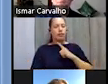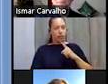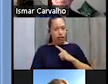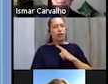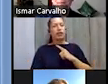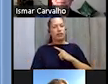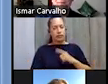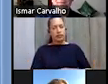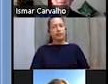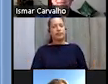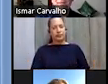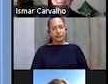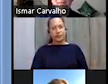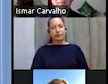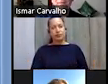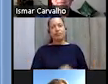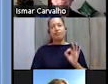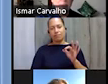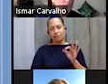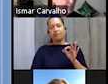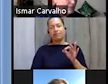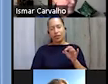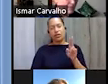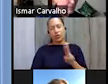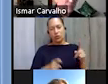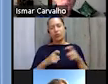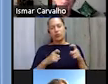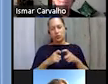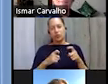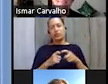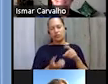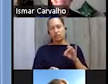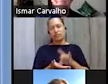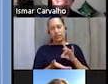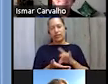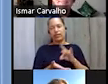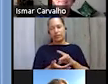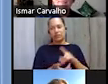uso. Tem os usos medicinais mesmo, muito bons. Medicinais interessantes.